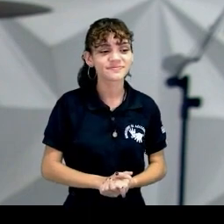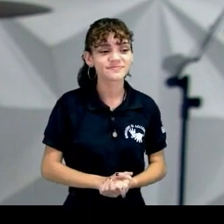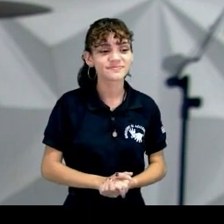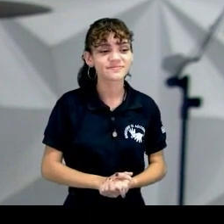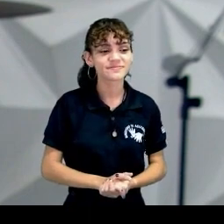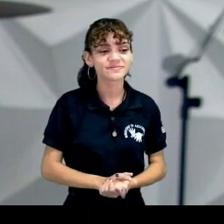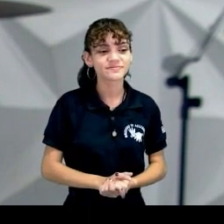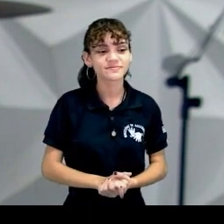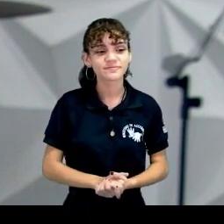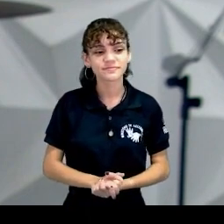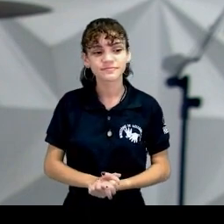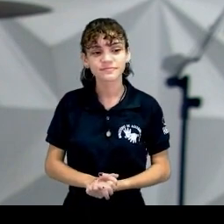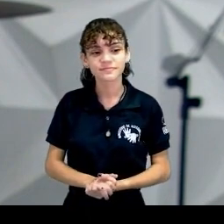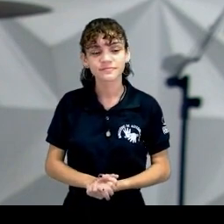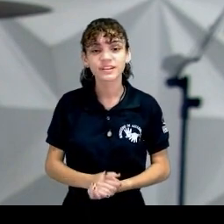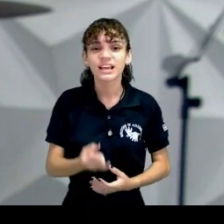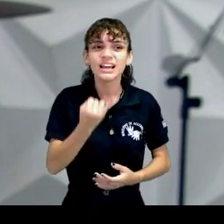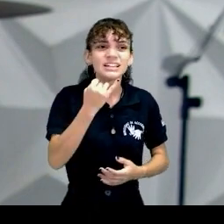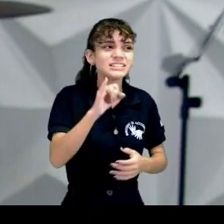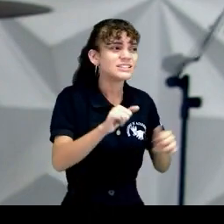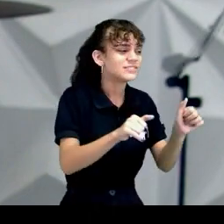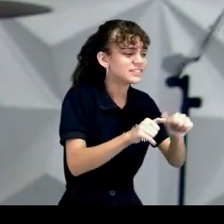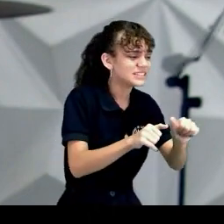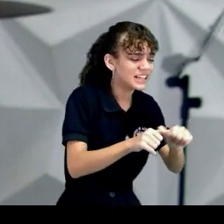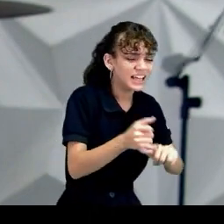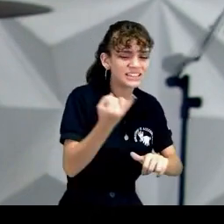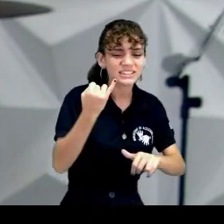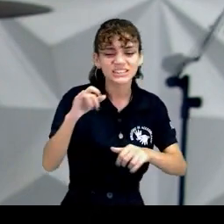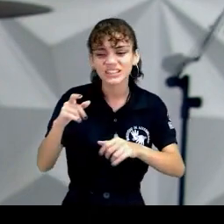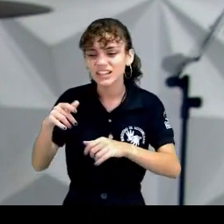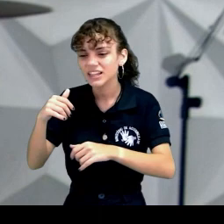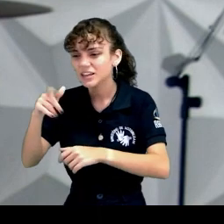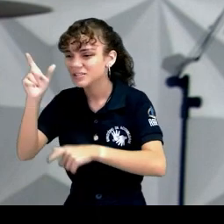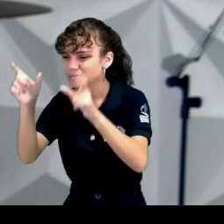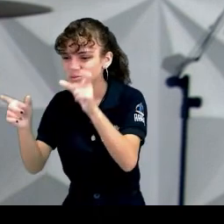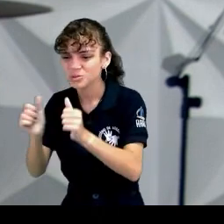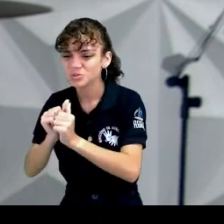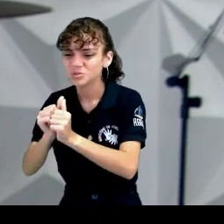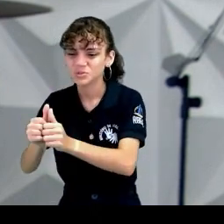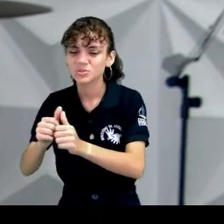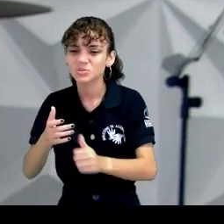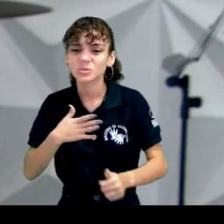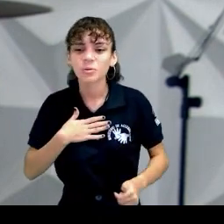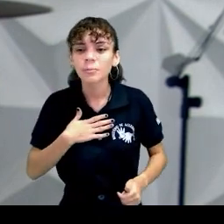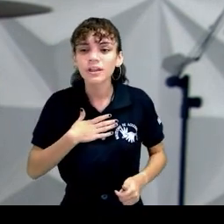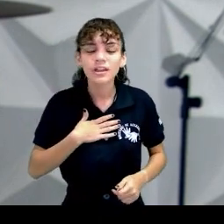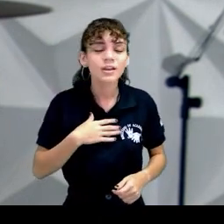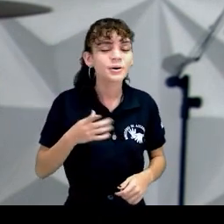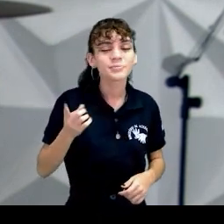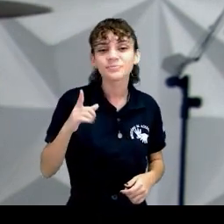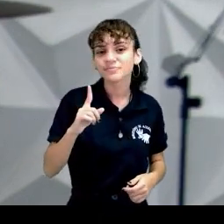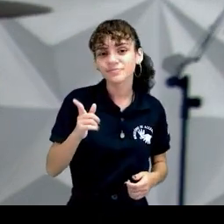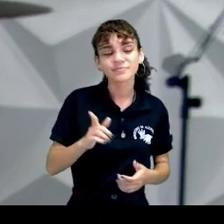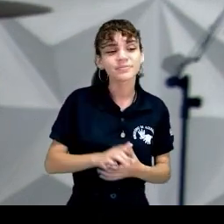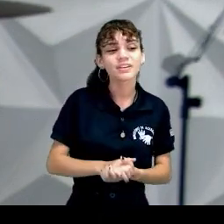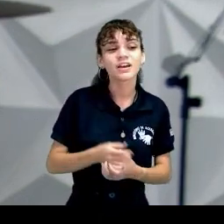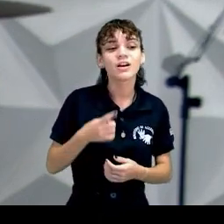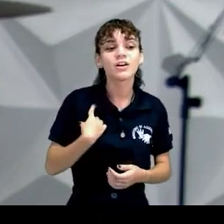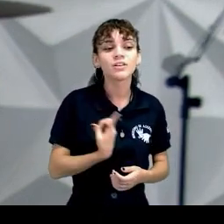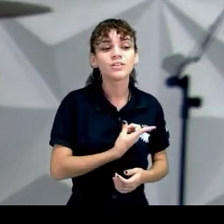for com o outro pastor, e a gente deixa de ter a atitude que Deus espera de nós, a